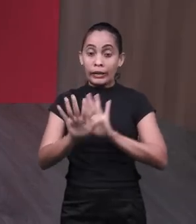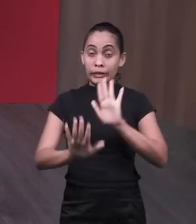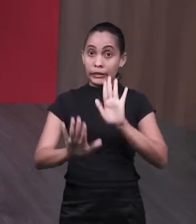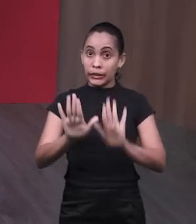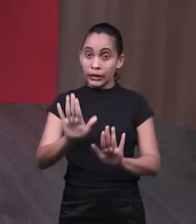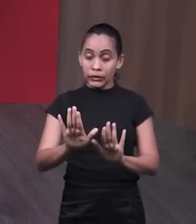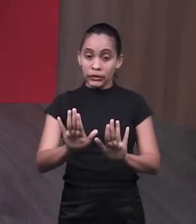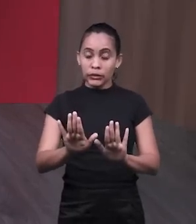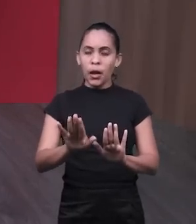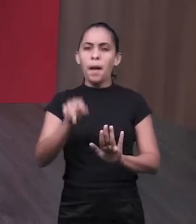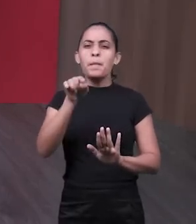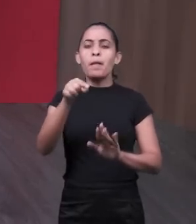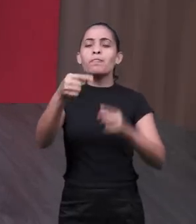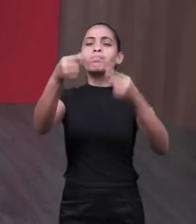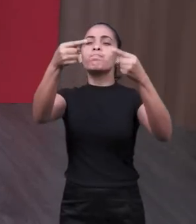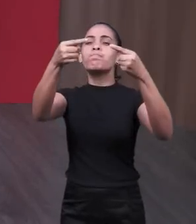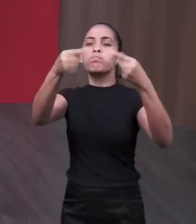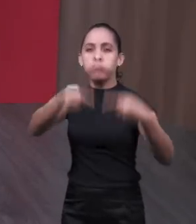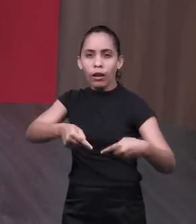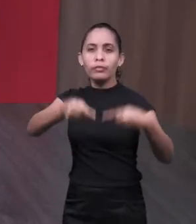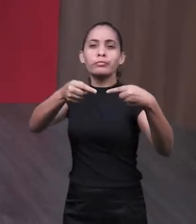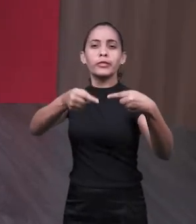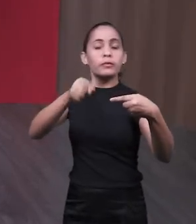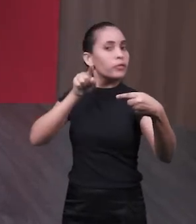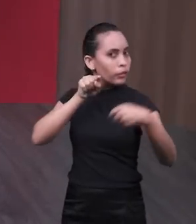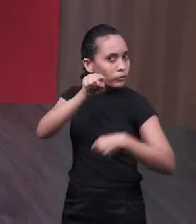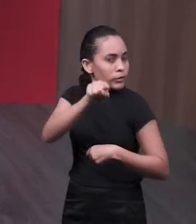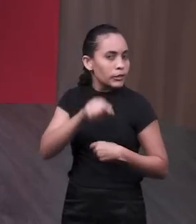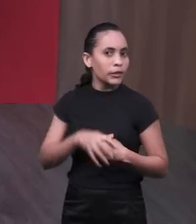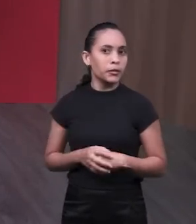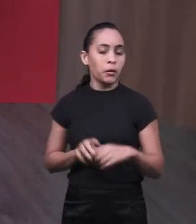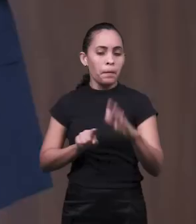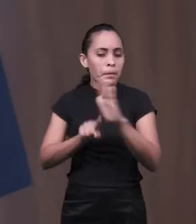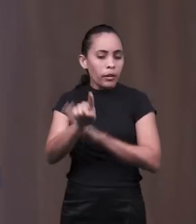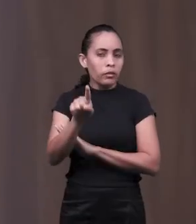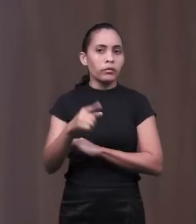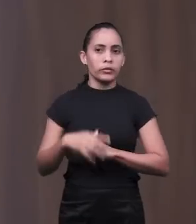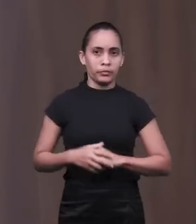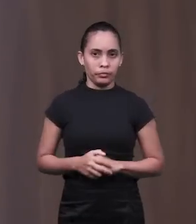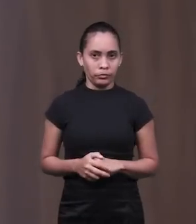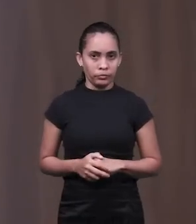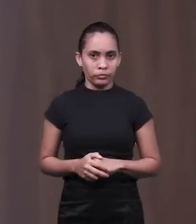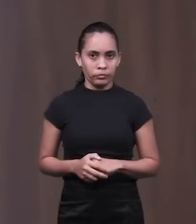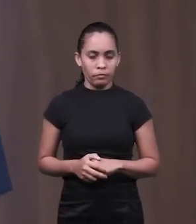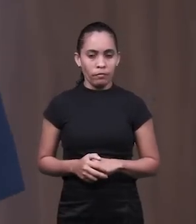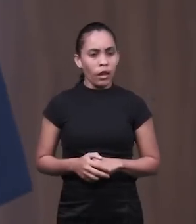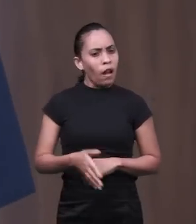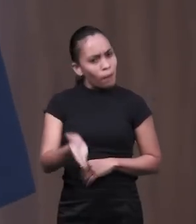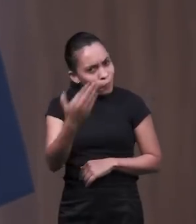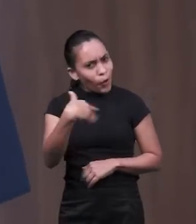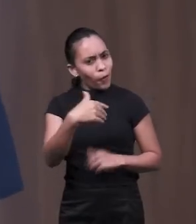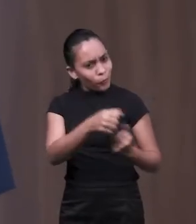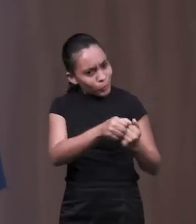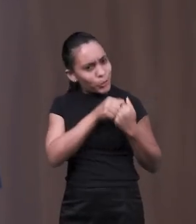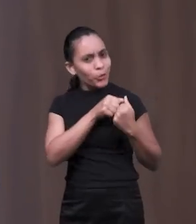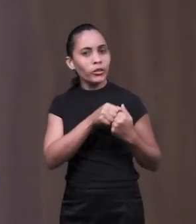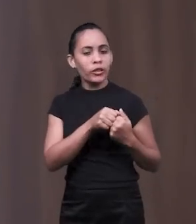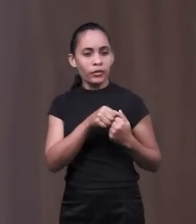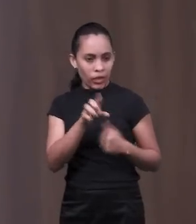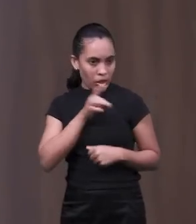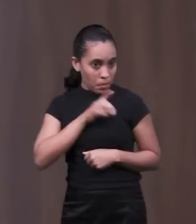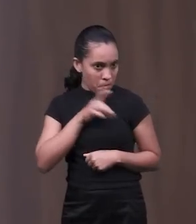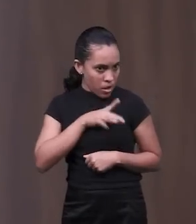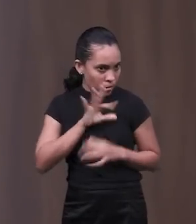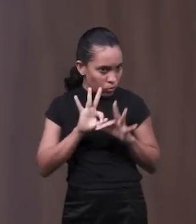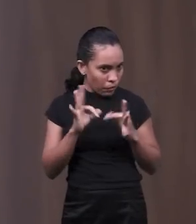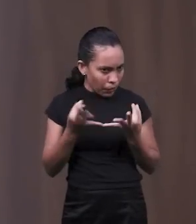vezes até de desafios. Afrontas. Afrontas. Perguntam até, olha, não, vai conosco. Porque você